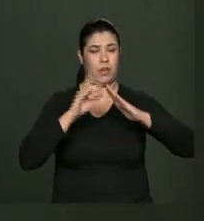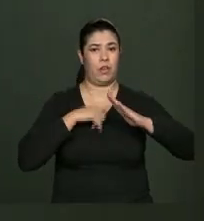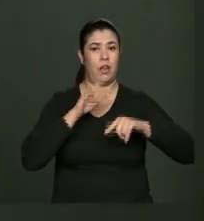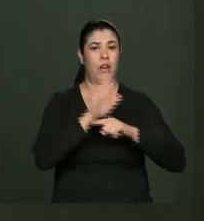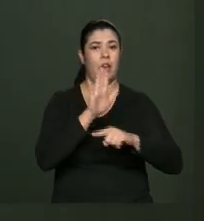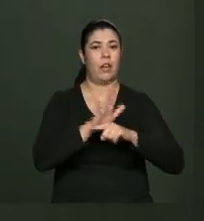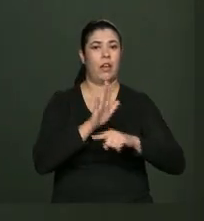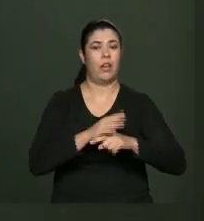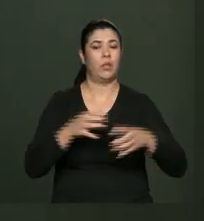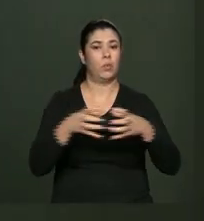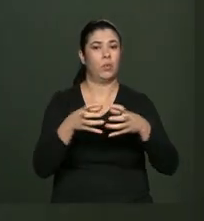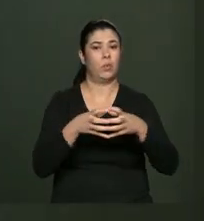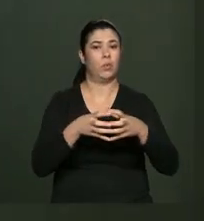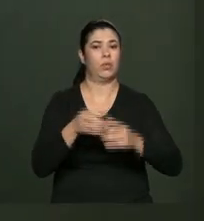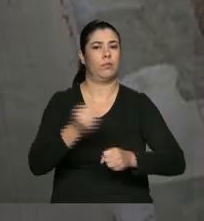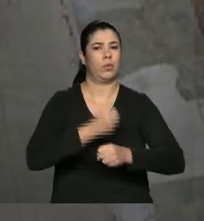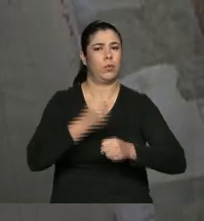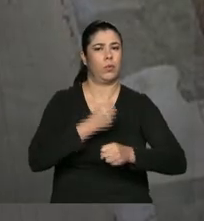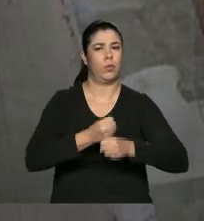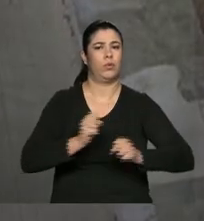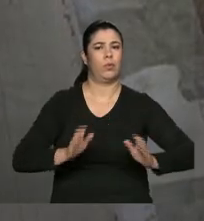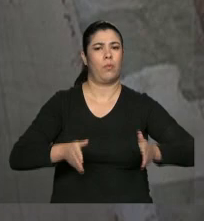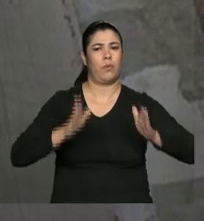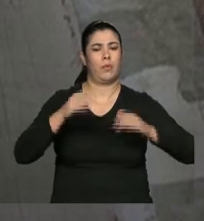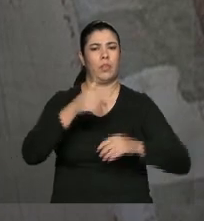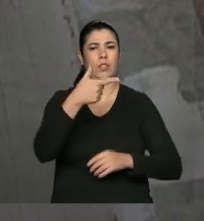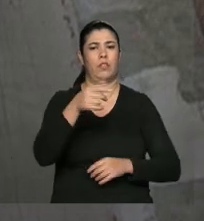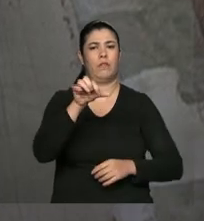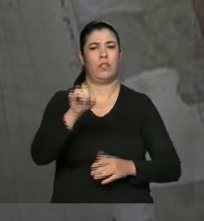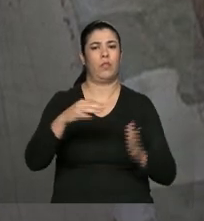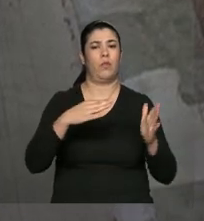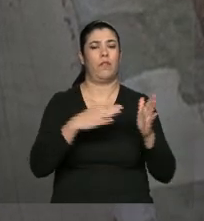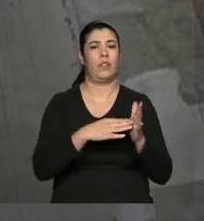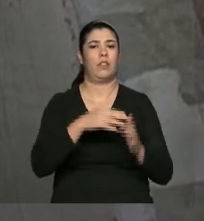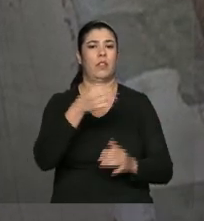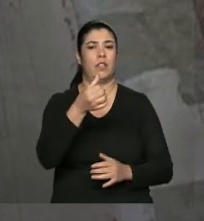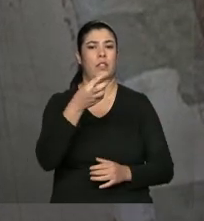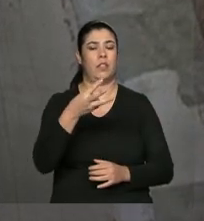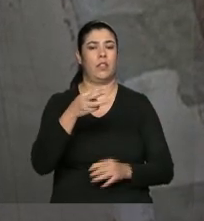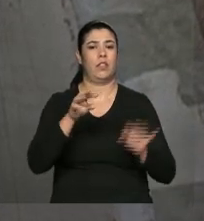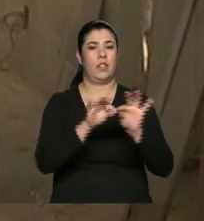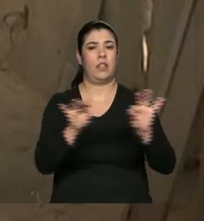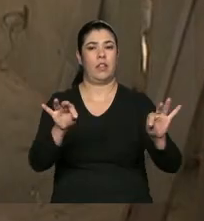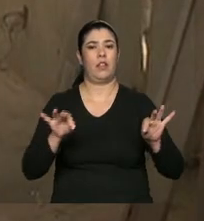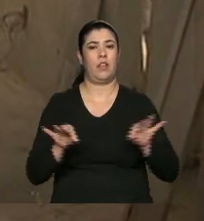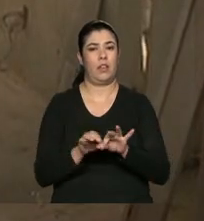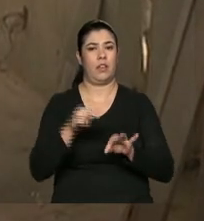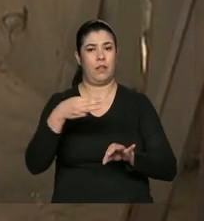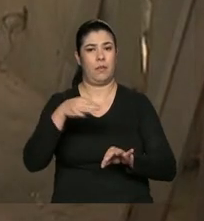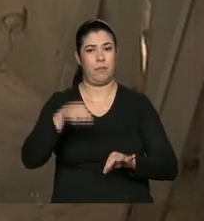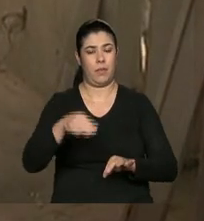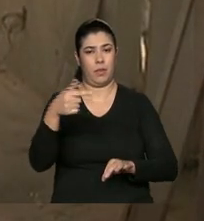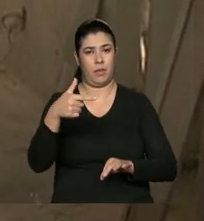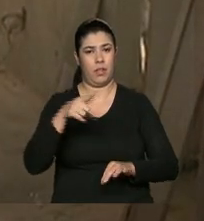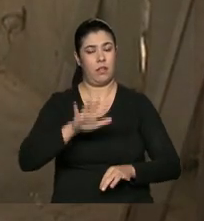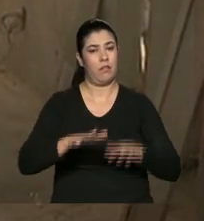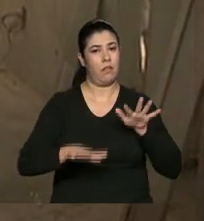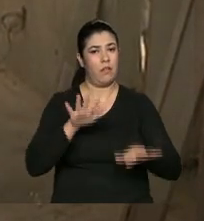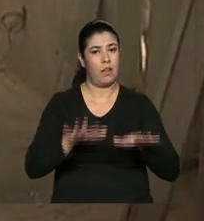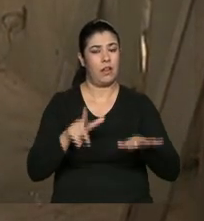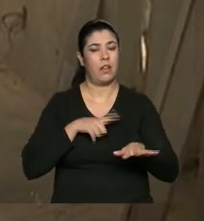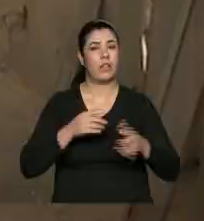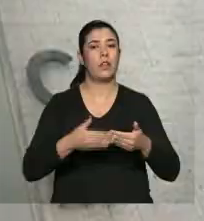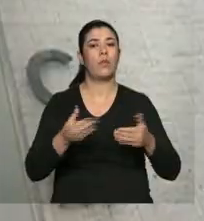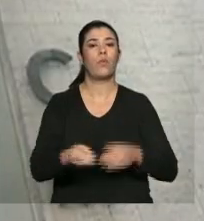o mutirão na construção de apartamentos entre 29 e 63 metros quadrados, que variam de acordo com o tamanho